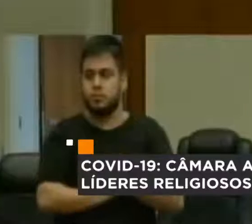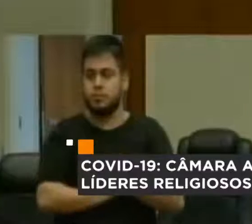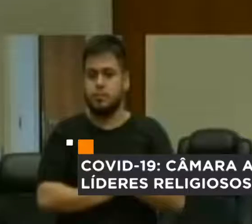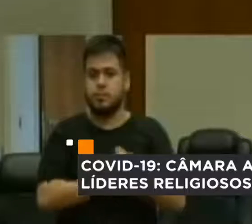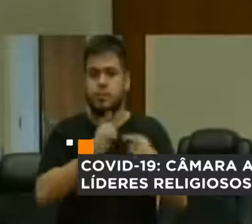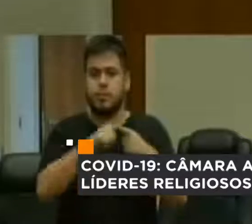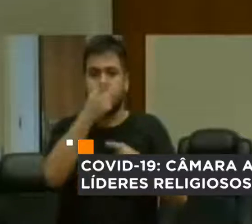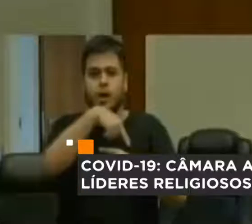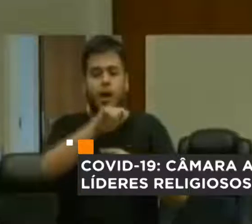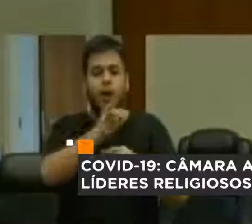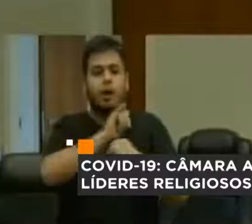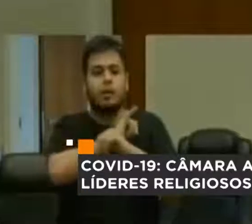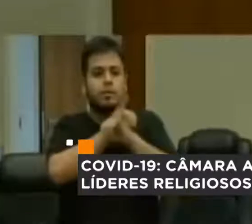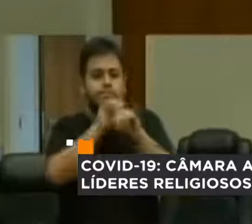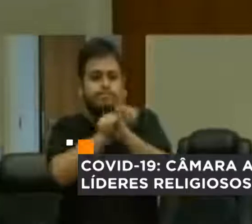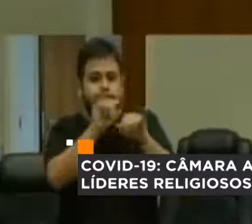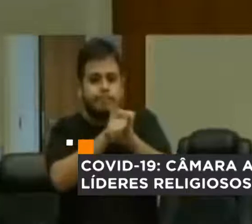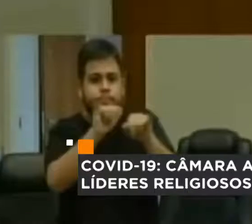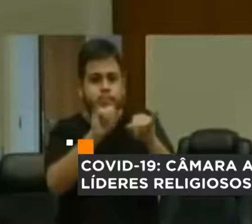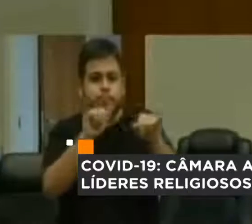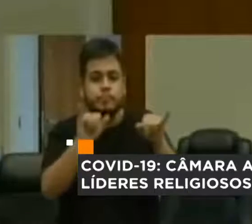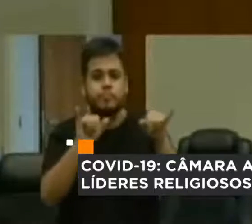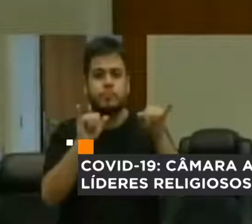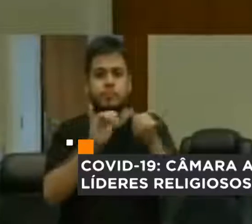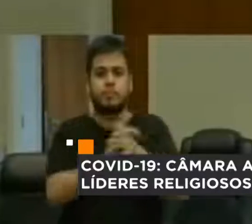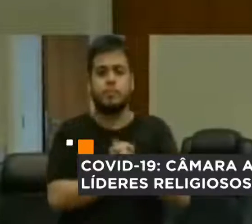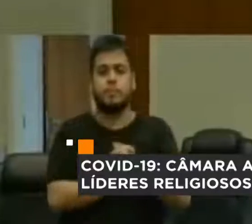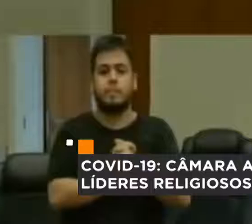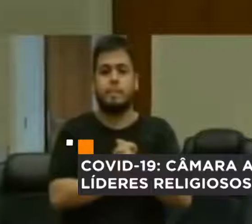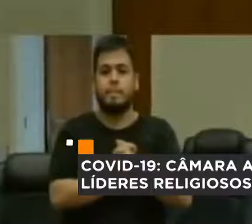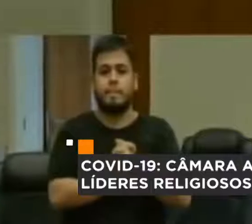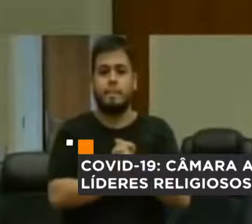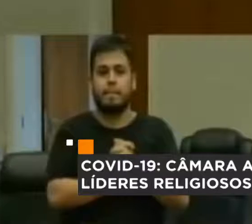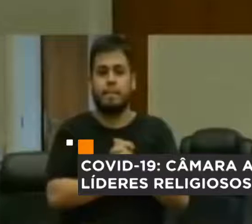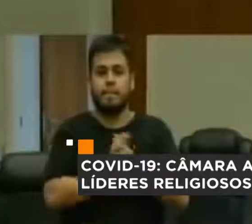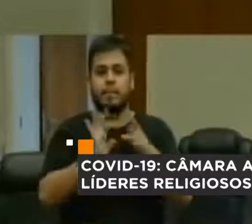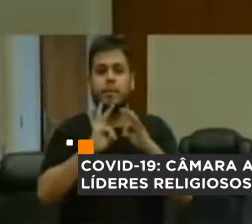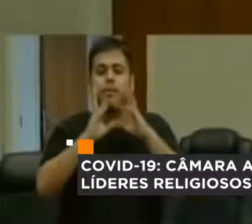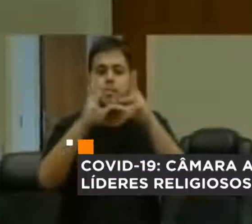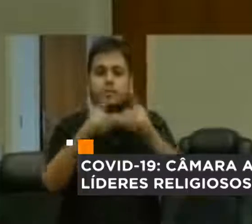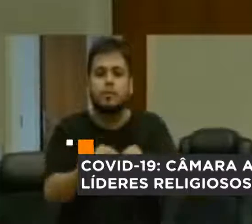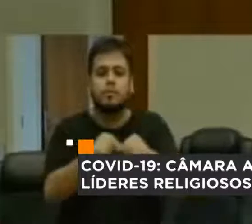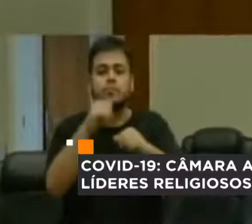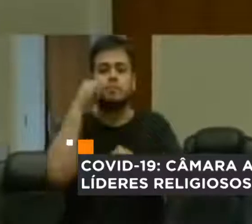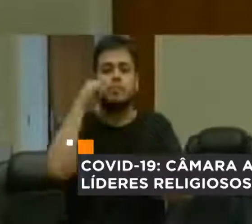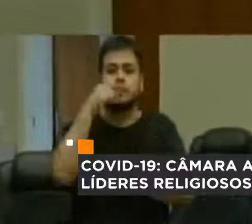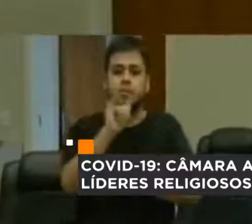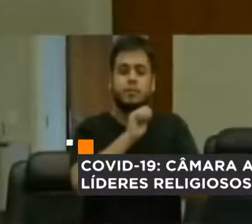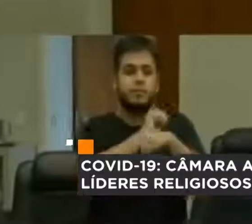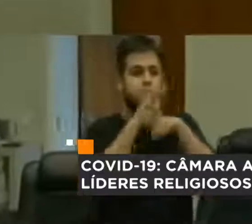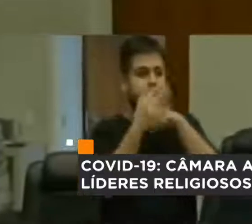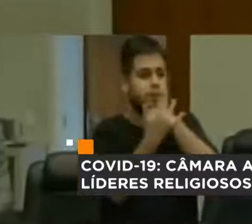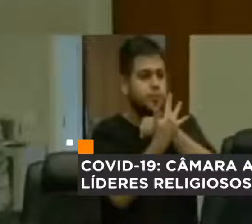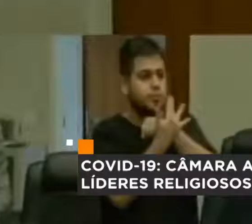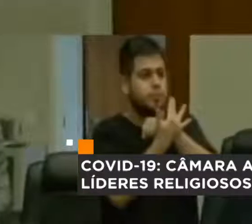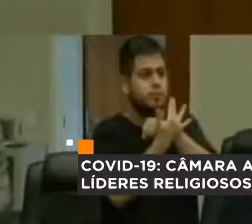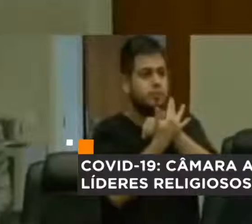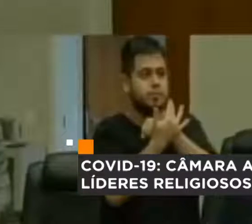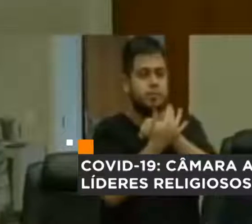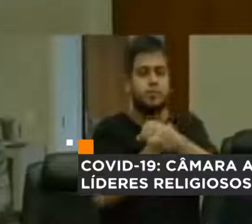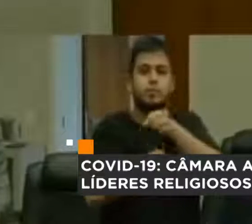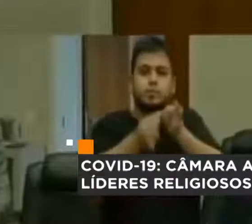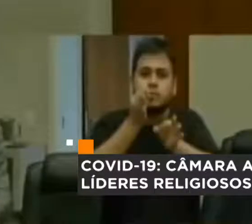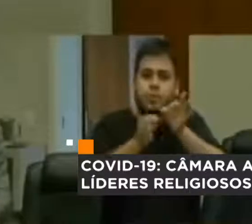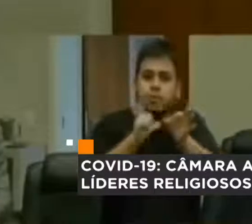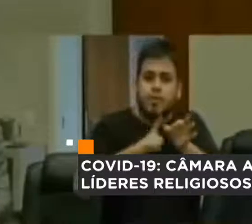informação que divulga é os procedimentos para o combate da cor verde e nada mais justo do que